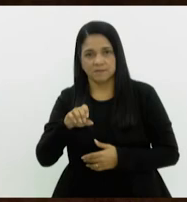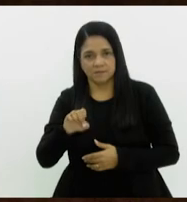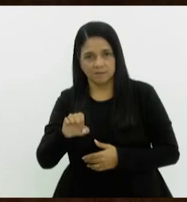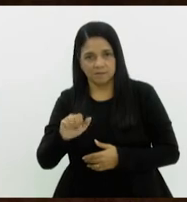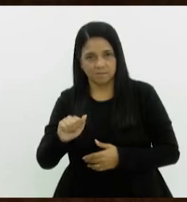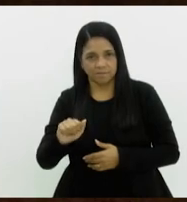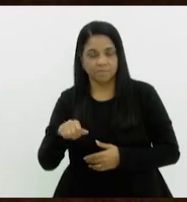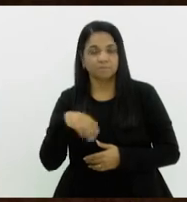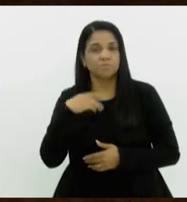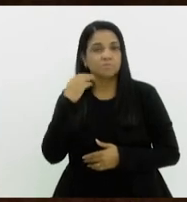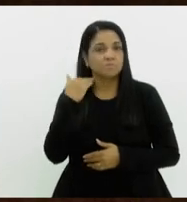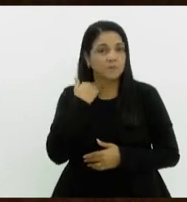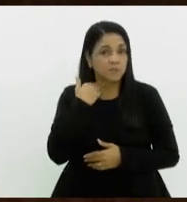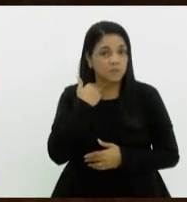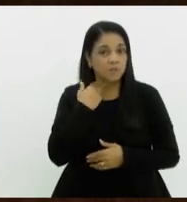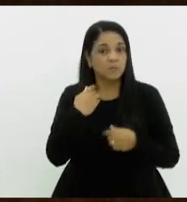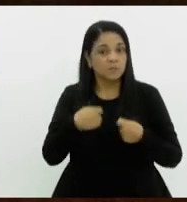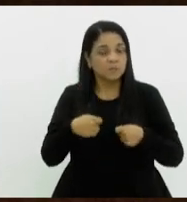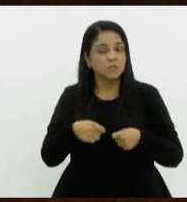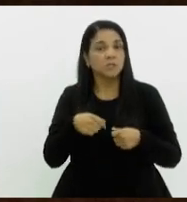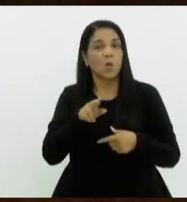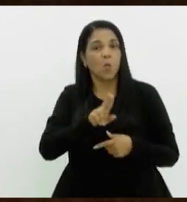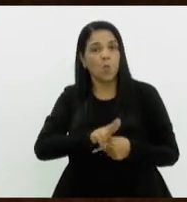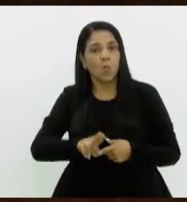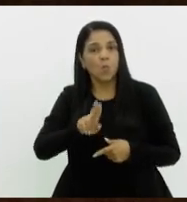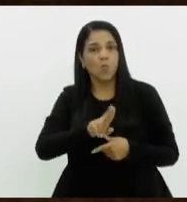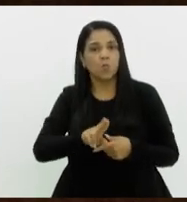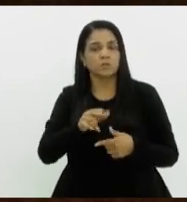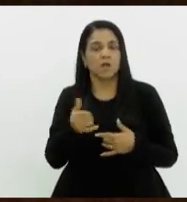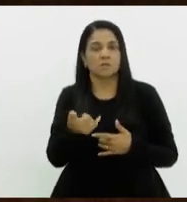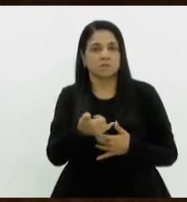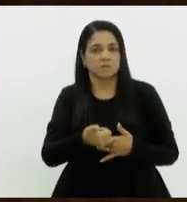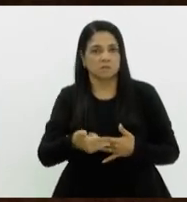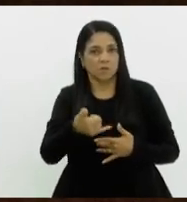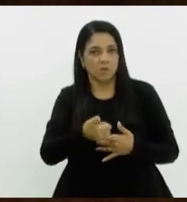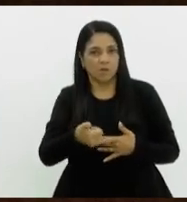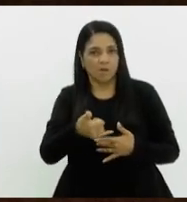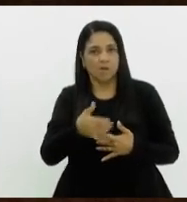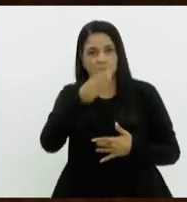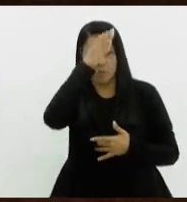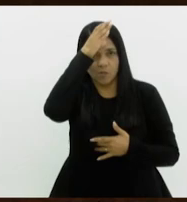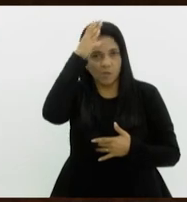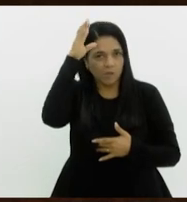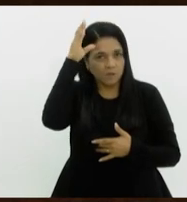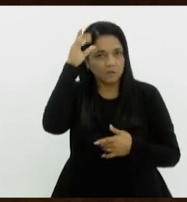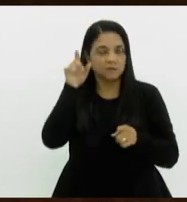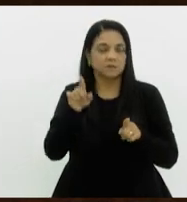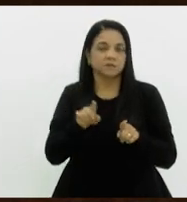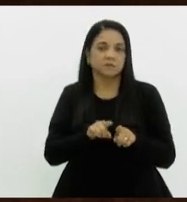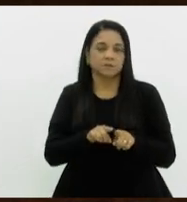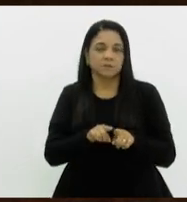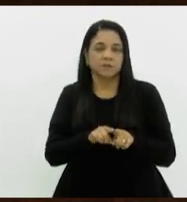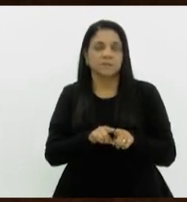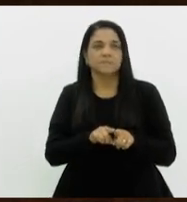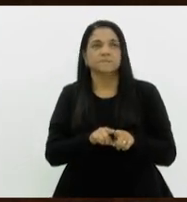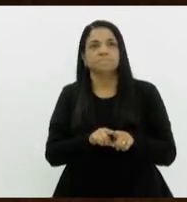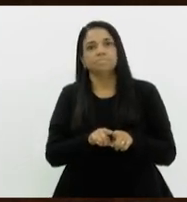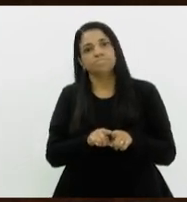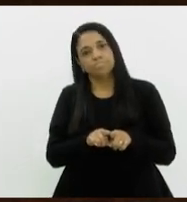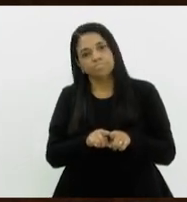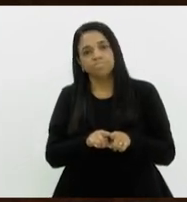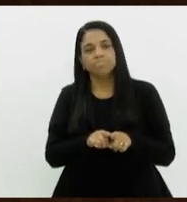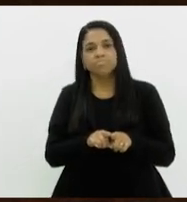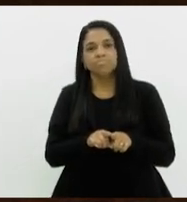a necessidade de utilização dos celulares pelos clientes e, muitas vezes, né, tem